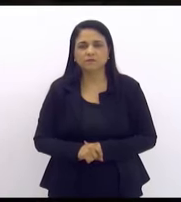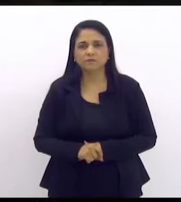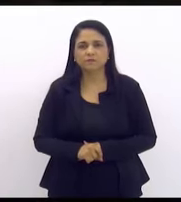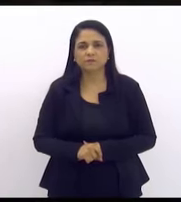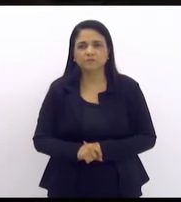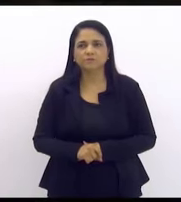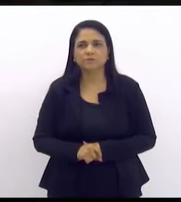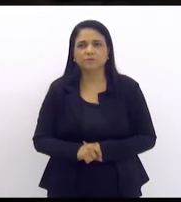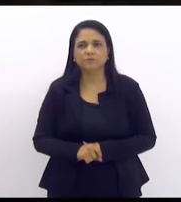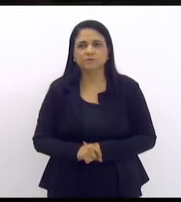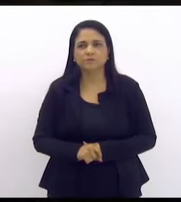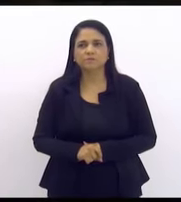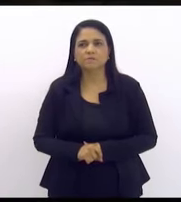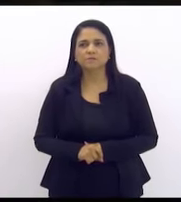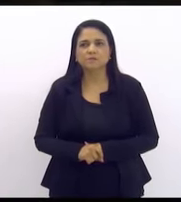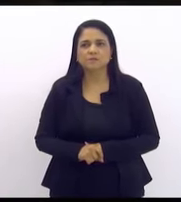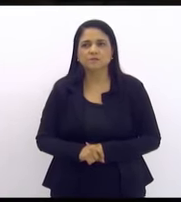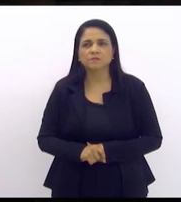Oi.